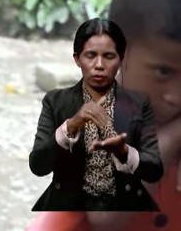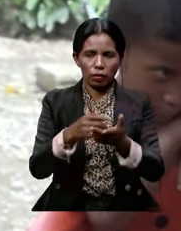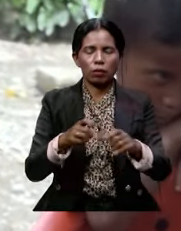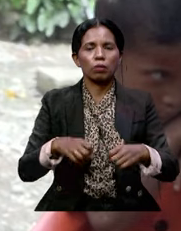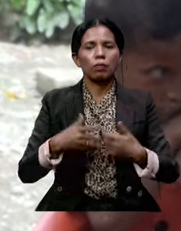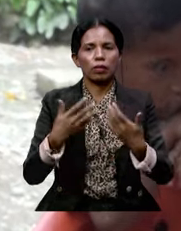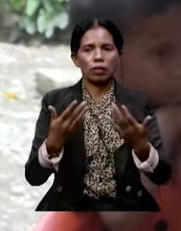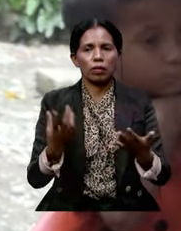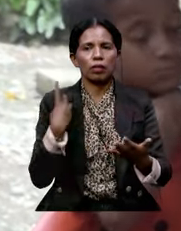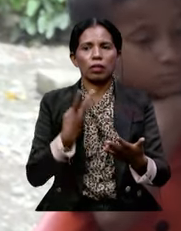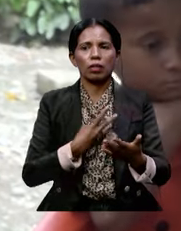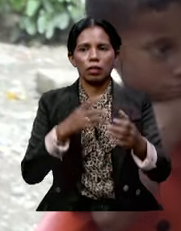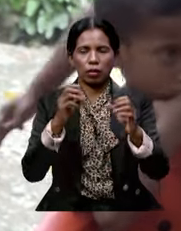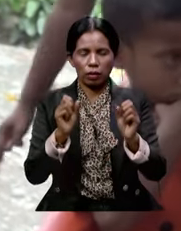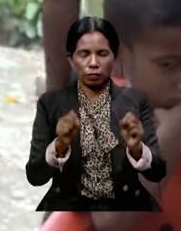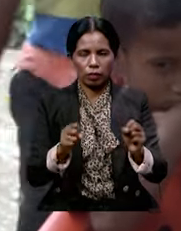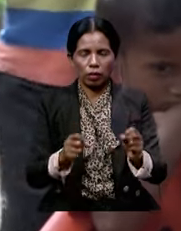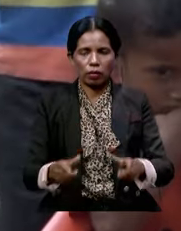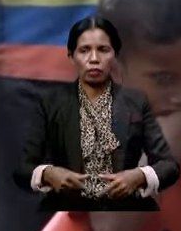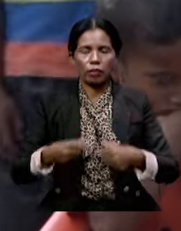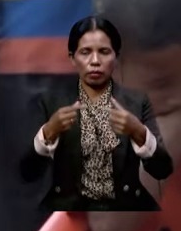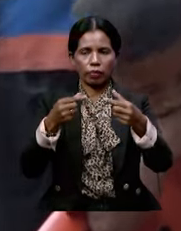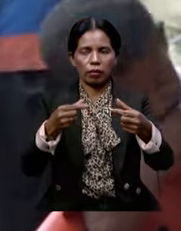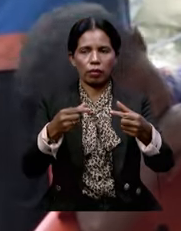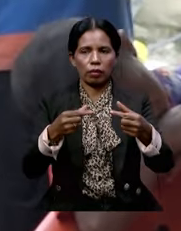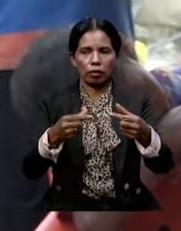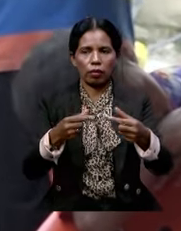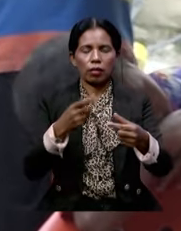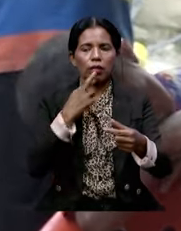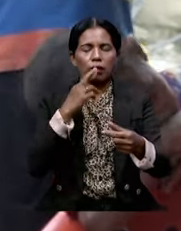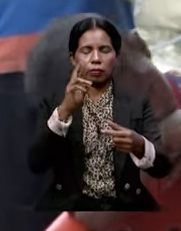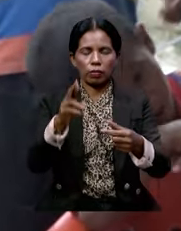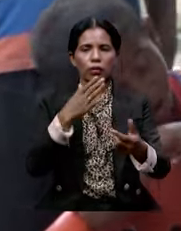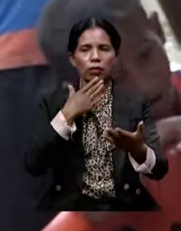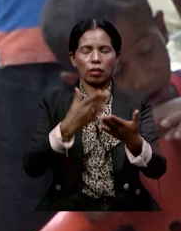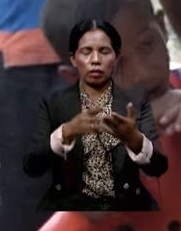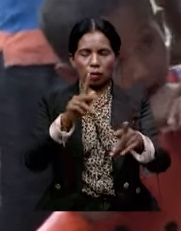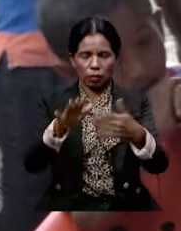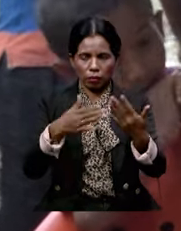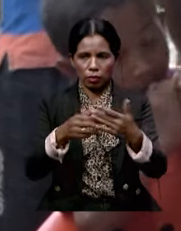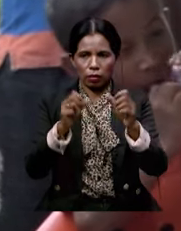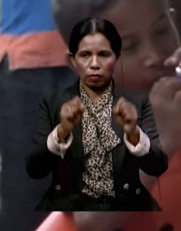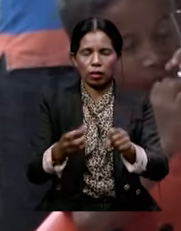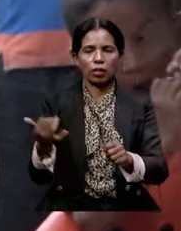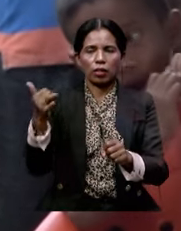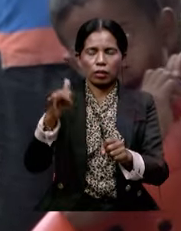enxama tabele for correspondência ida que dia vai ter cidadão sira para bele sira